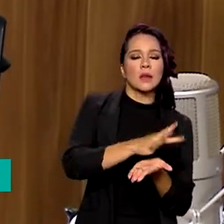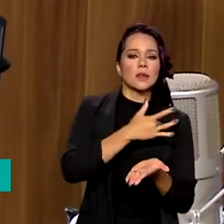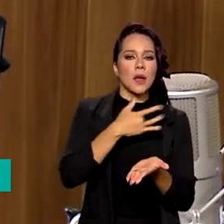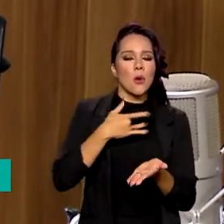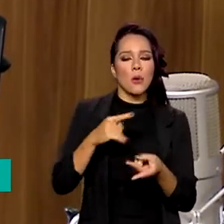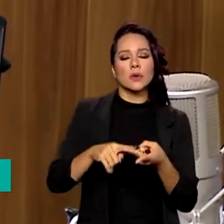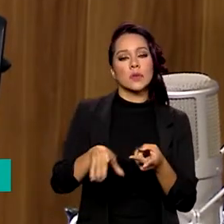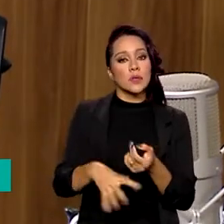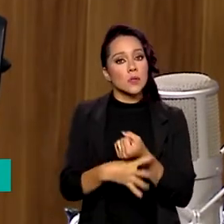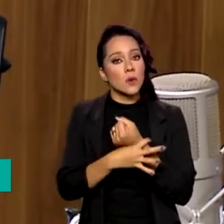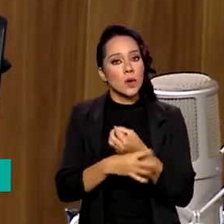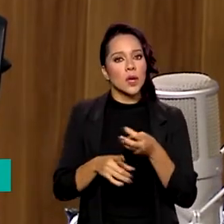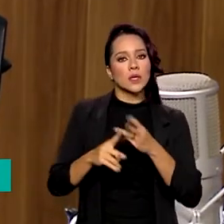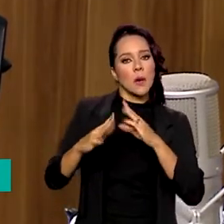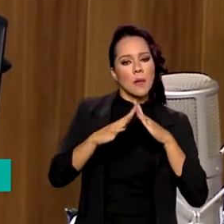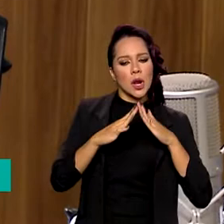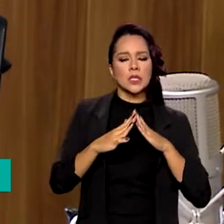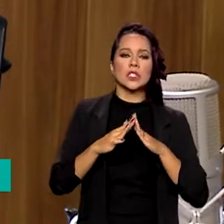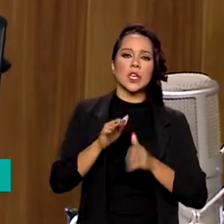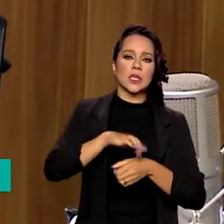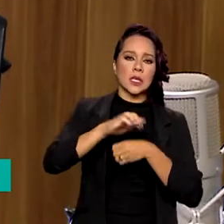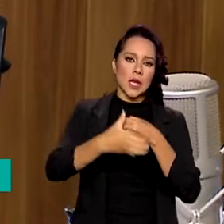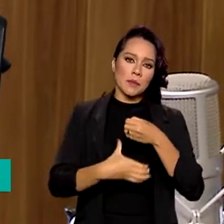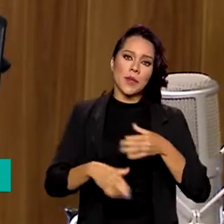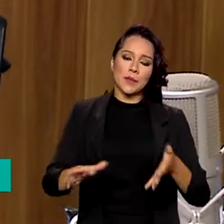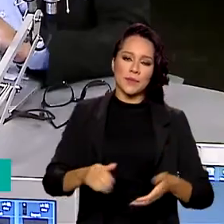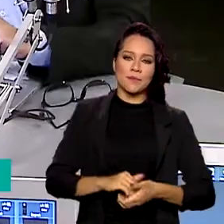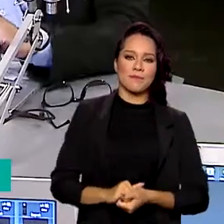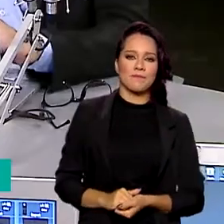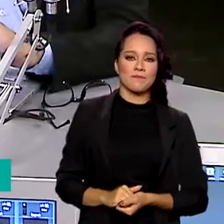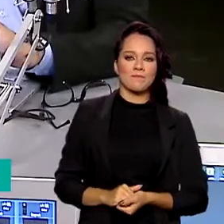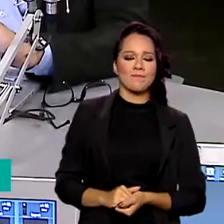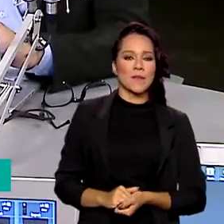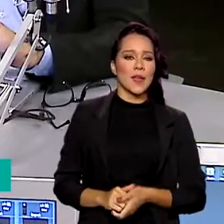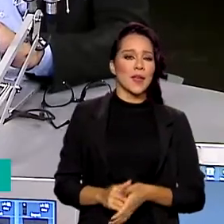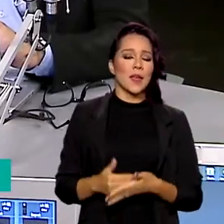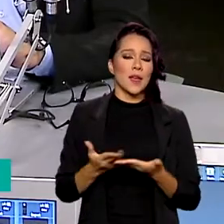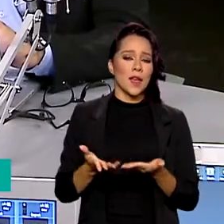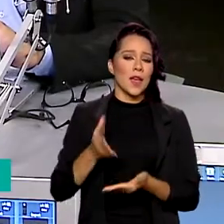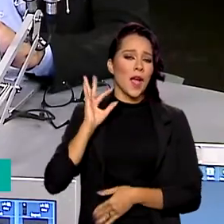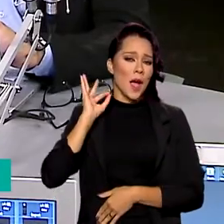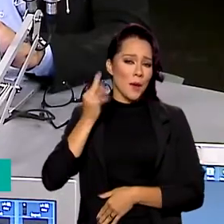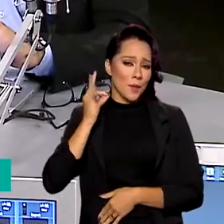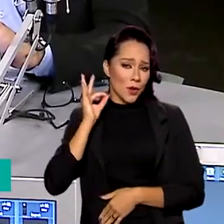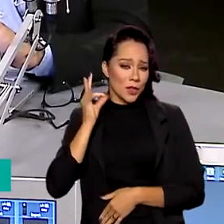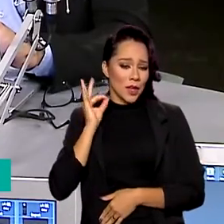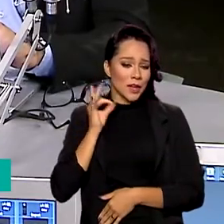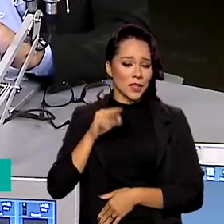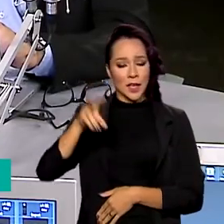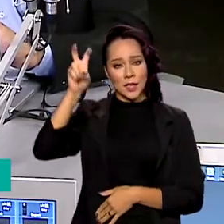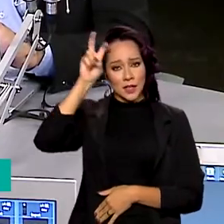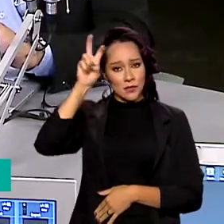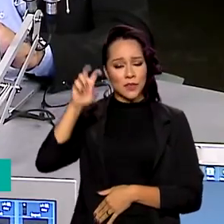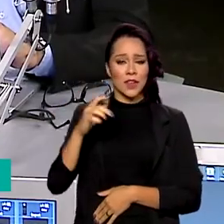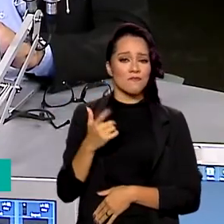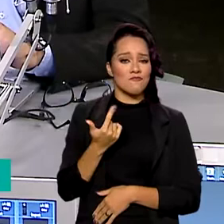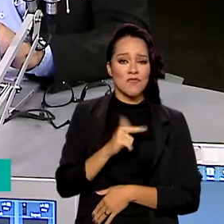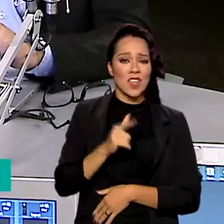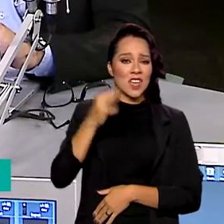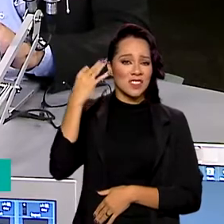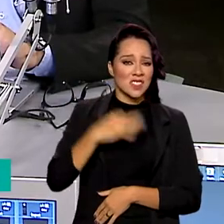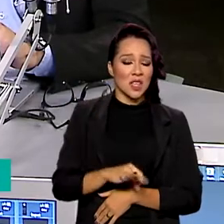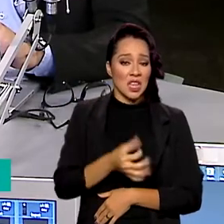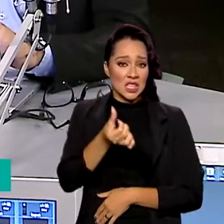como saúde essa moradia e saneamentos e o concurso 2520 da mega-sena realizado nessa quinta-feira não teve